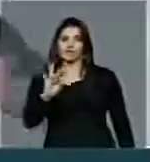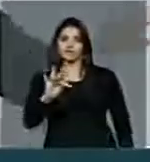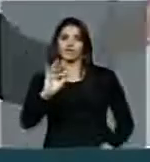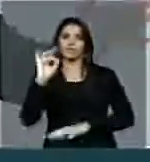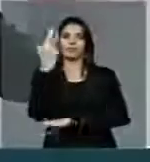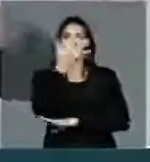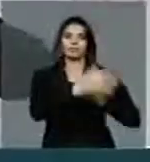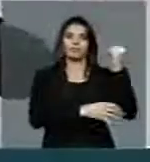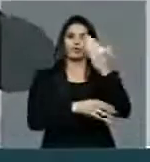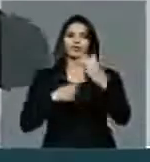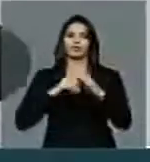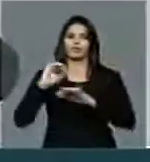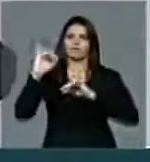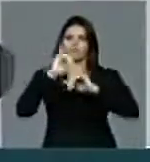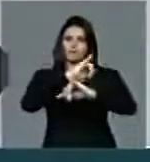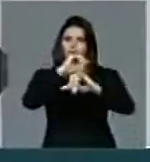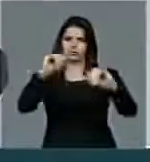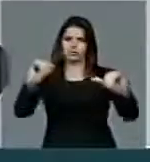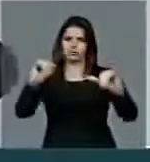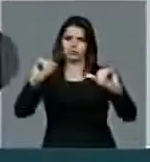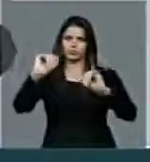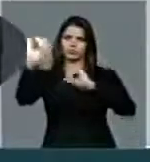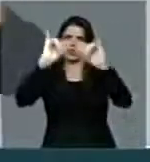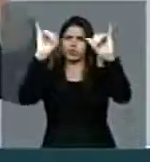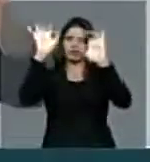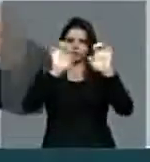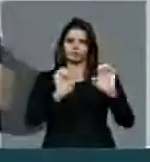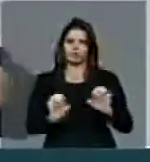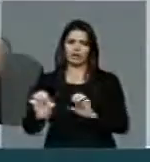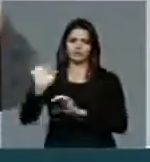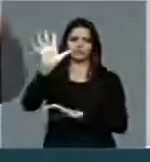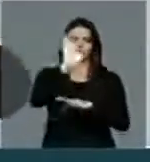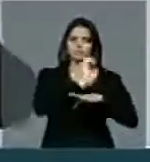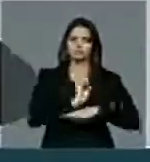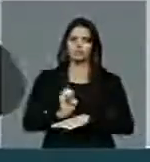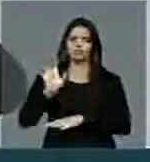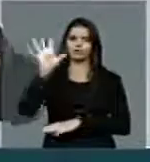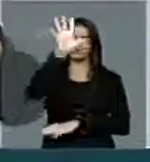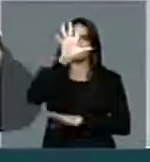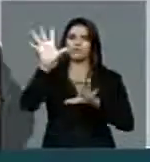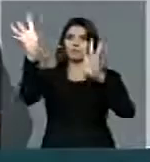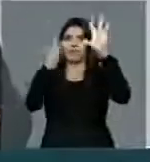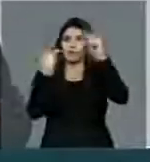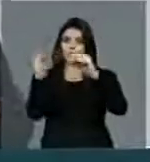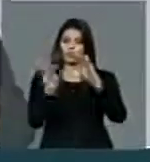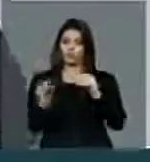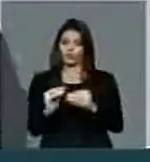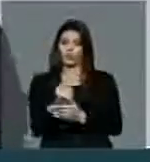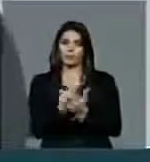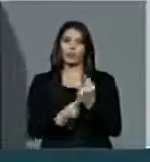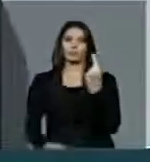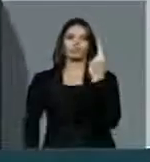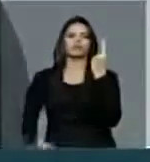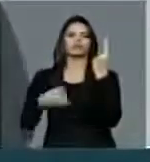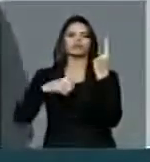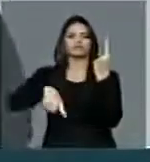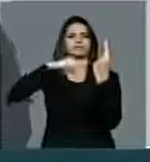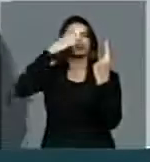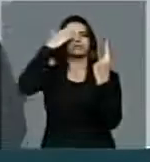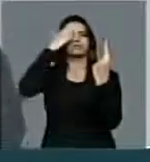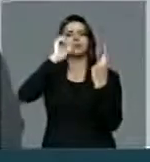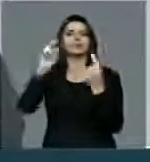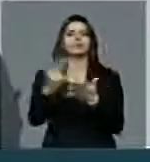CIAF em que eu pego as informações e tem uma base única em que todo mundo pode saber o que está acontecendo. O IBAMA não